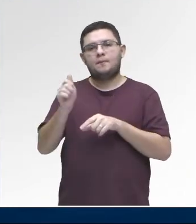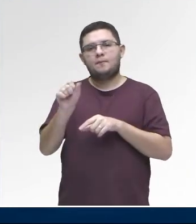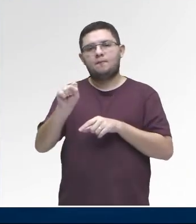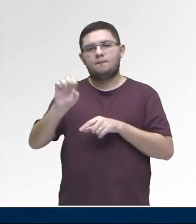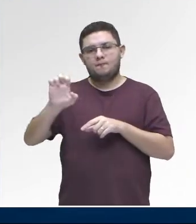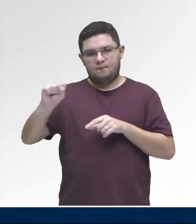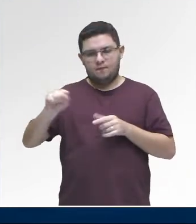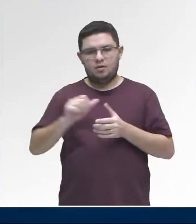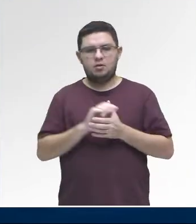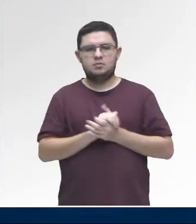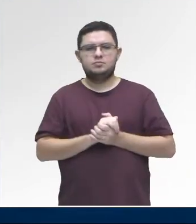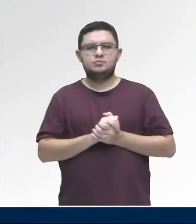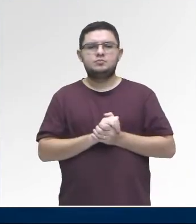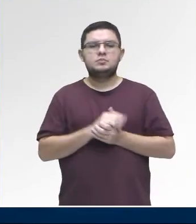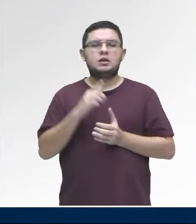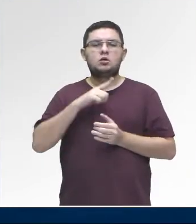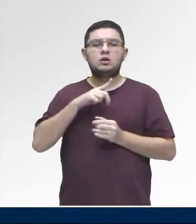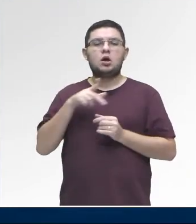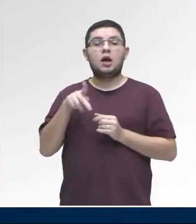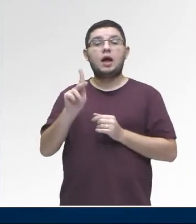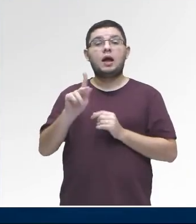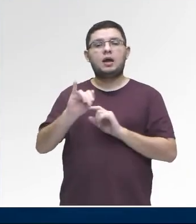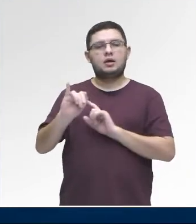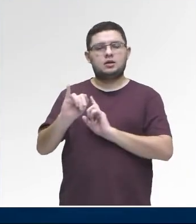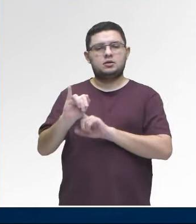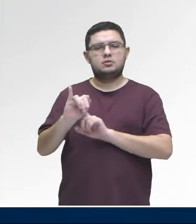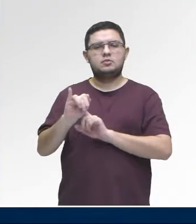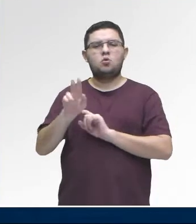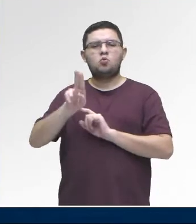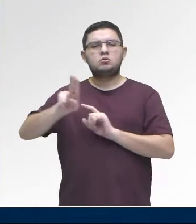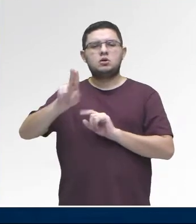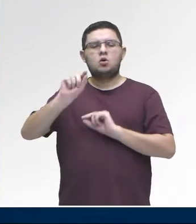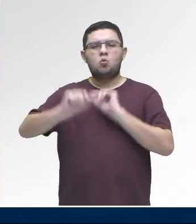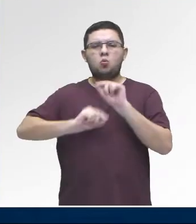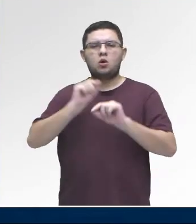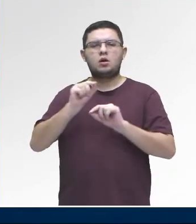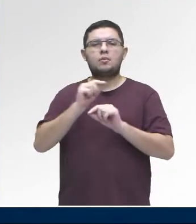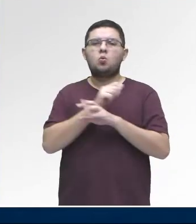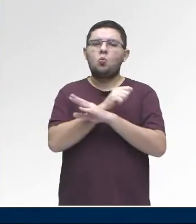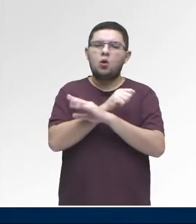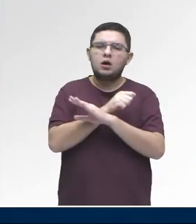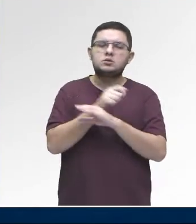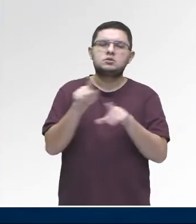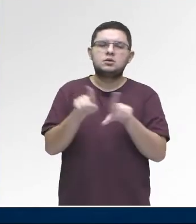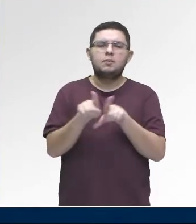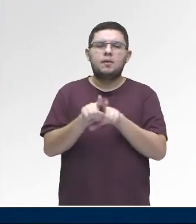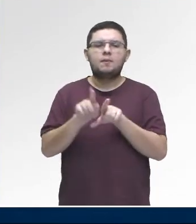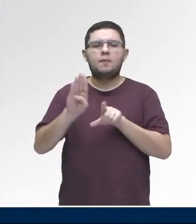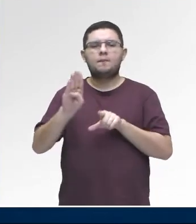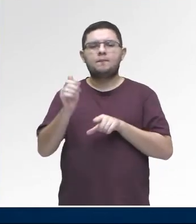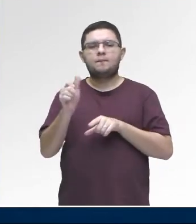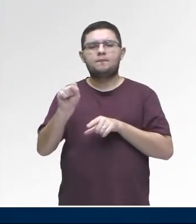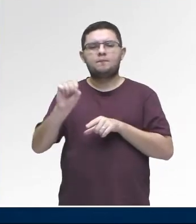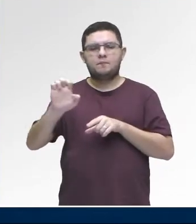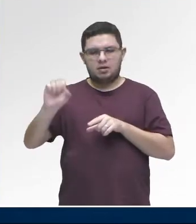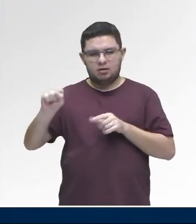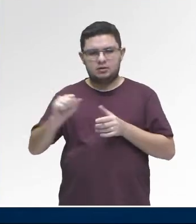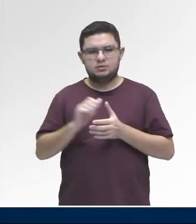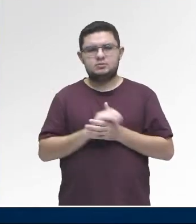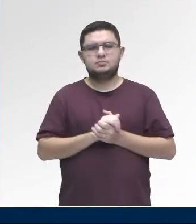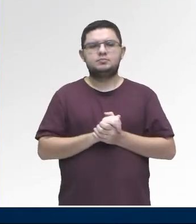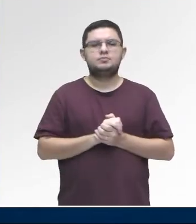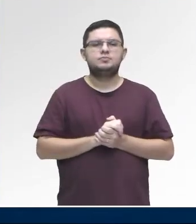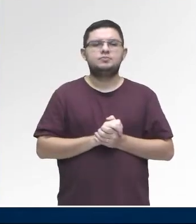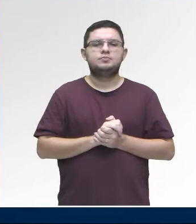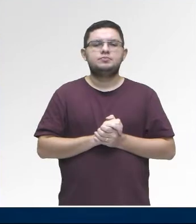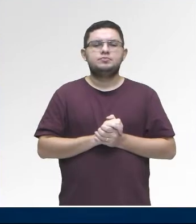utilizada tanto para um ácido como uma base em